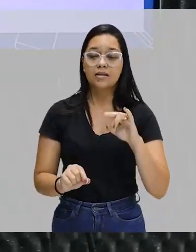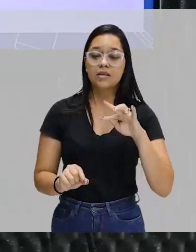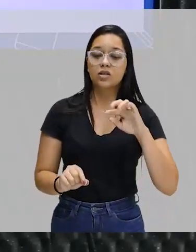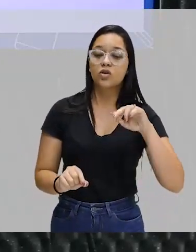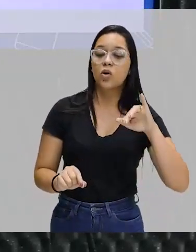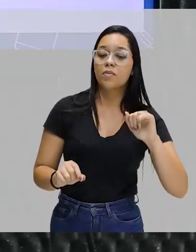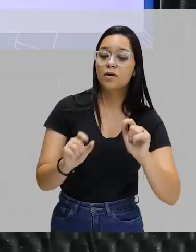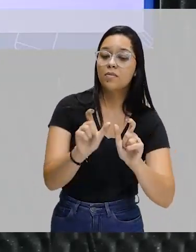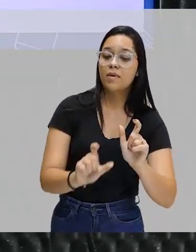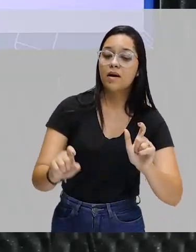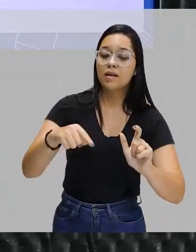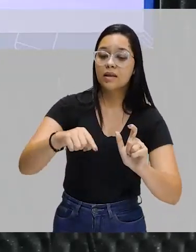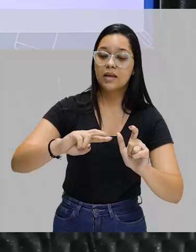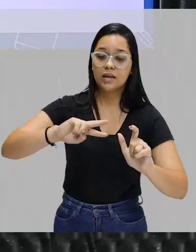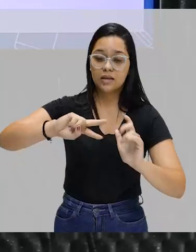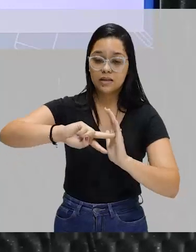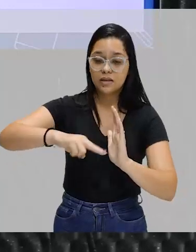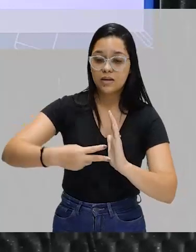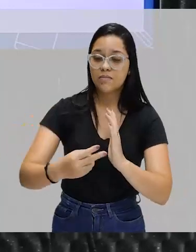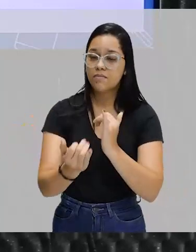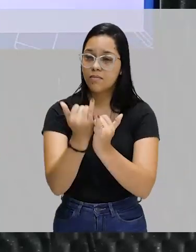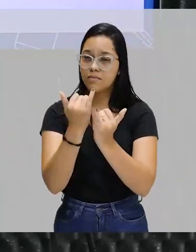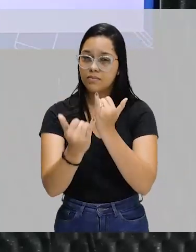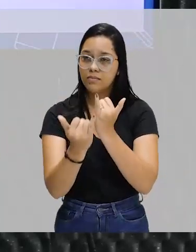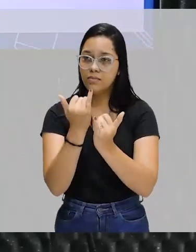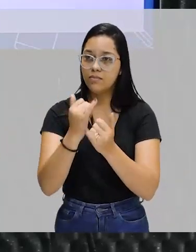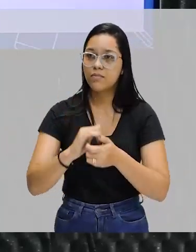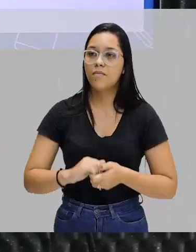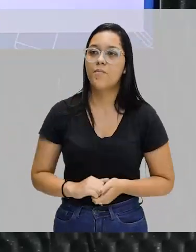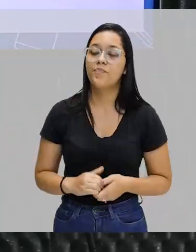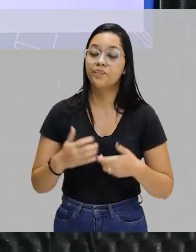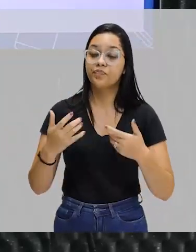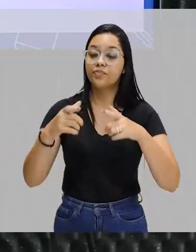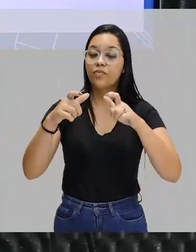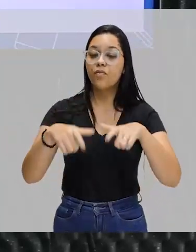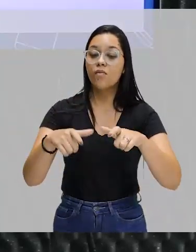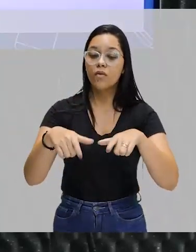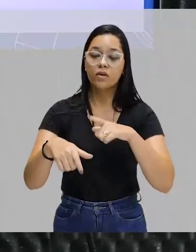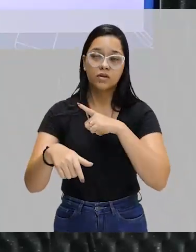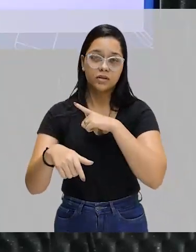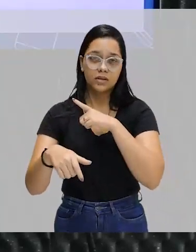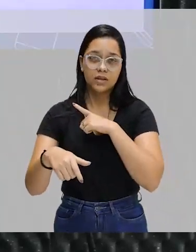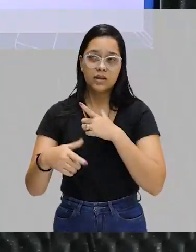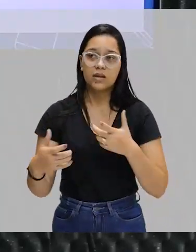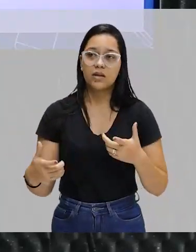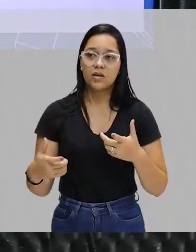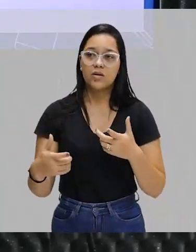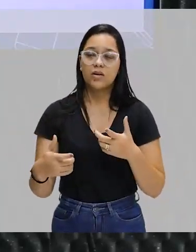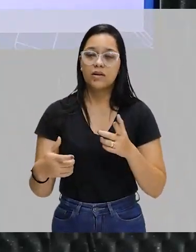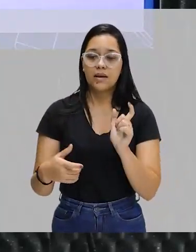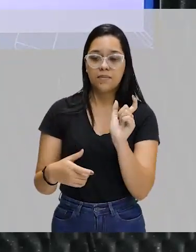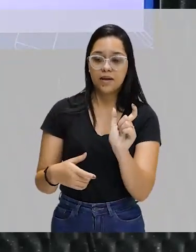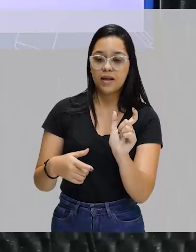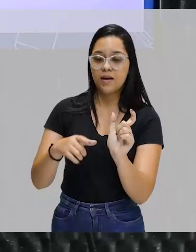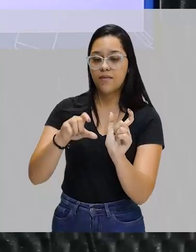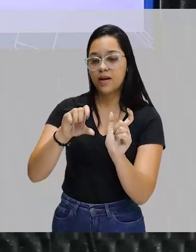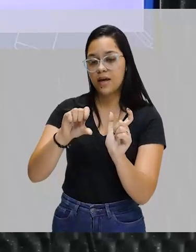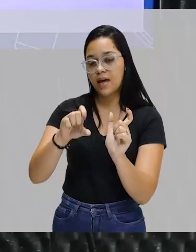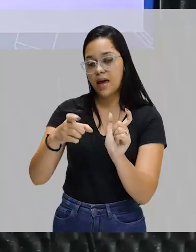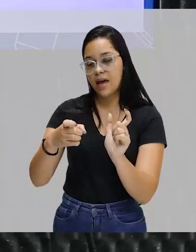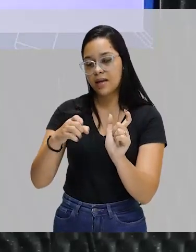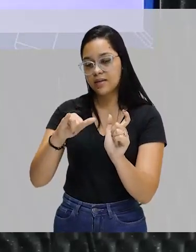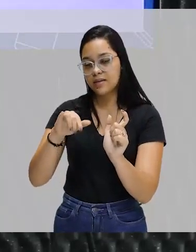são palavras que têm sentido parecido. Então, vamos lá localizar aqui os sinônimos da palavra